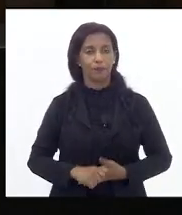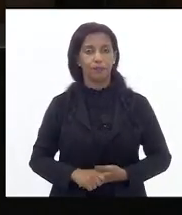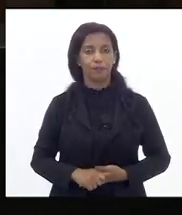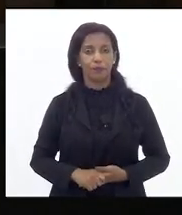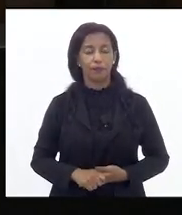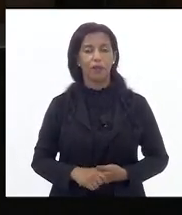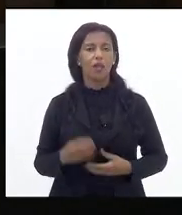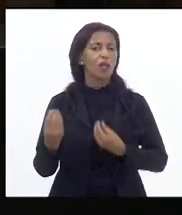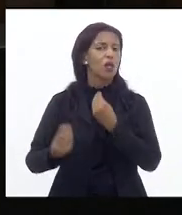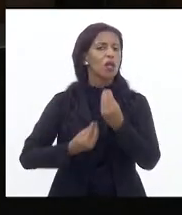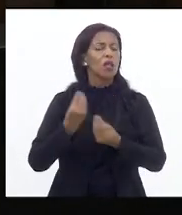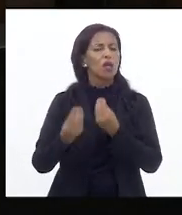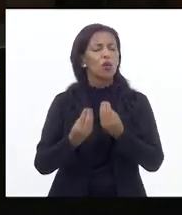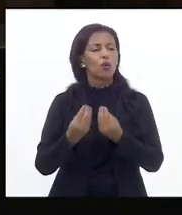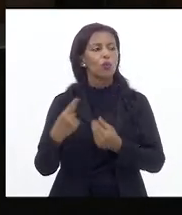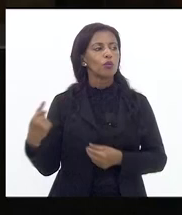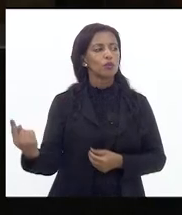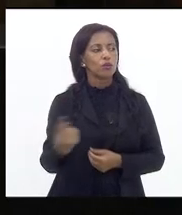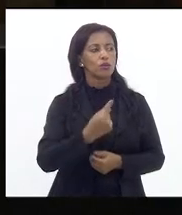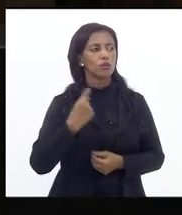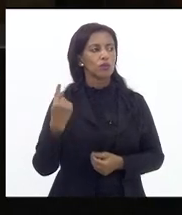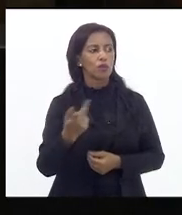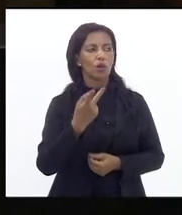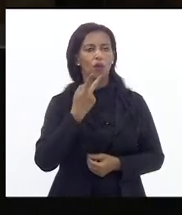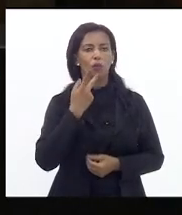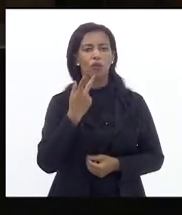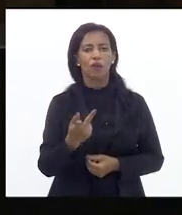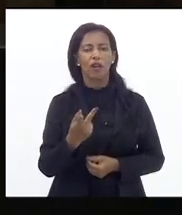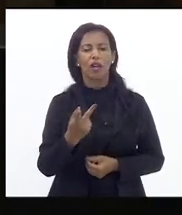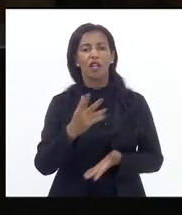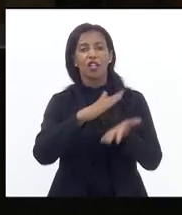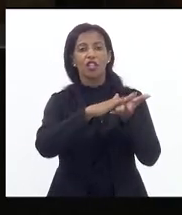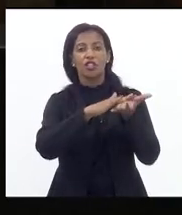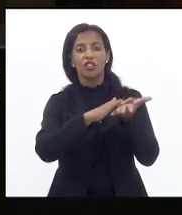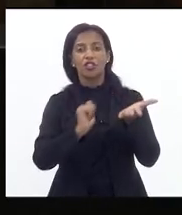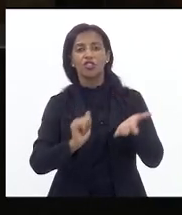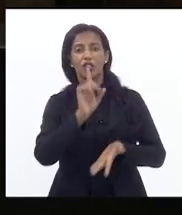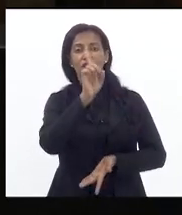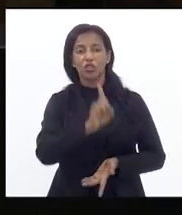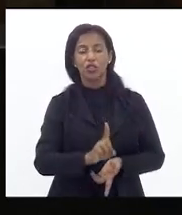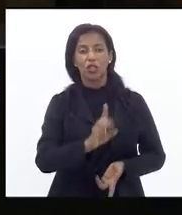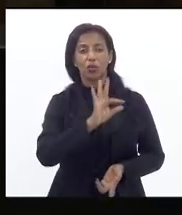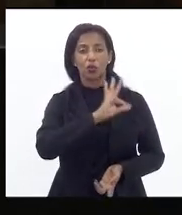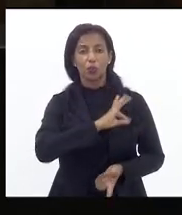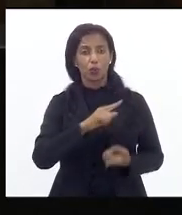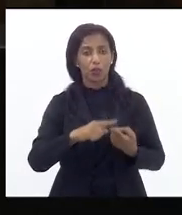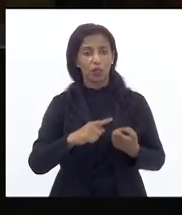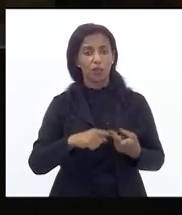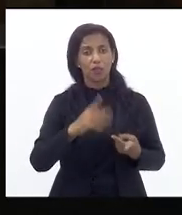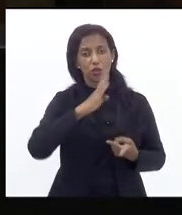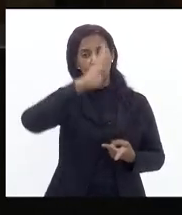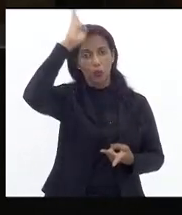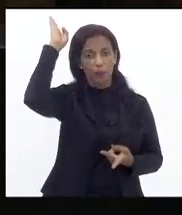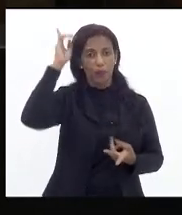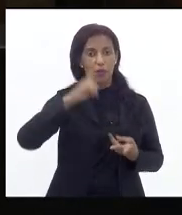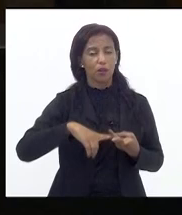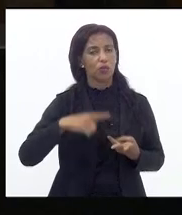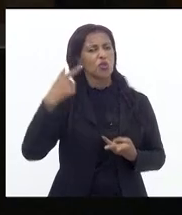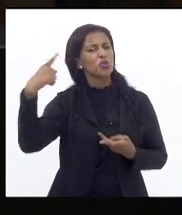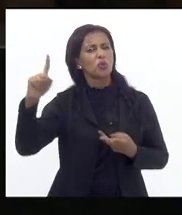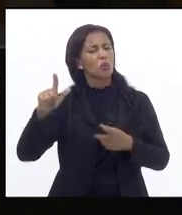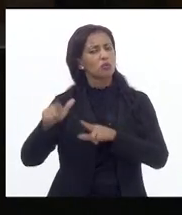Oi e aí como é que nós vamos falar de tirar o direito de policiais bombeiros e demais servidores